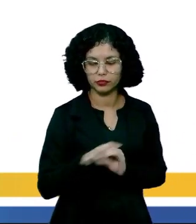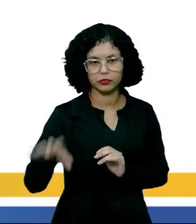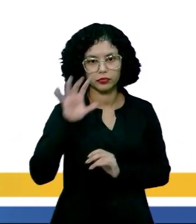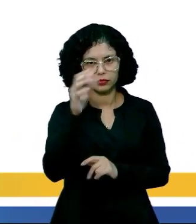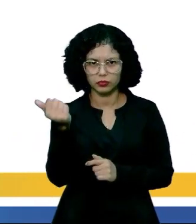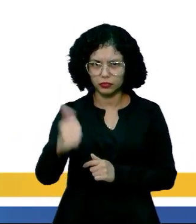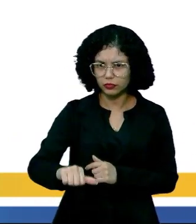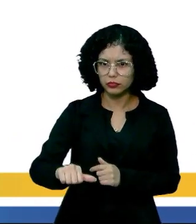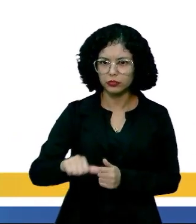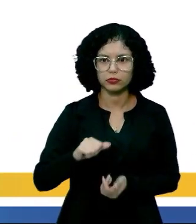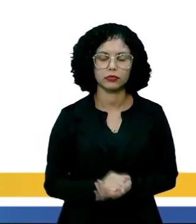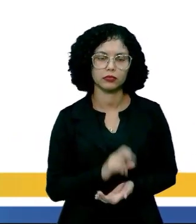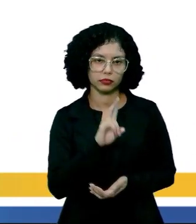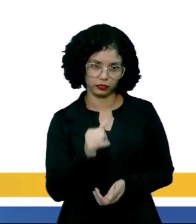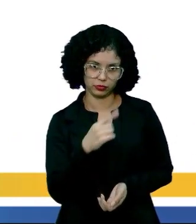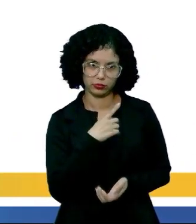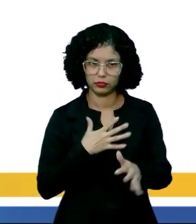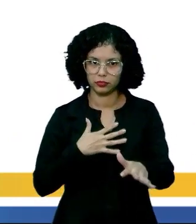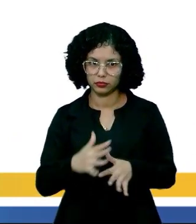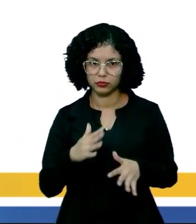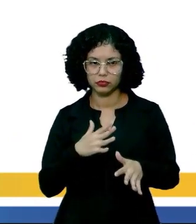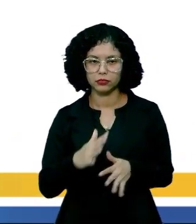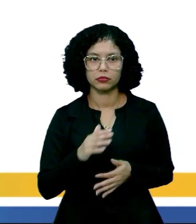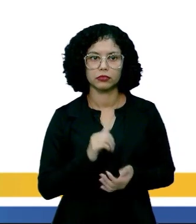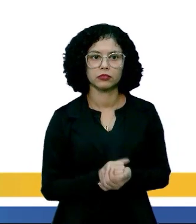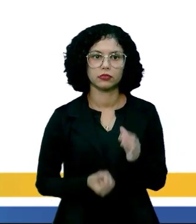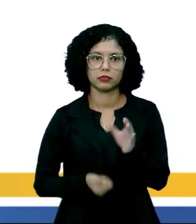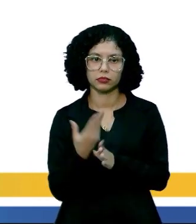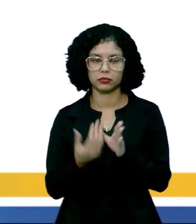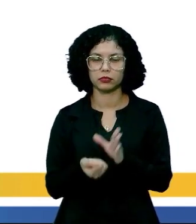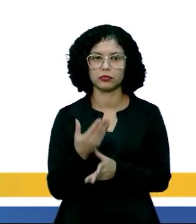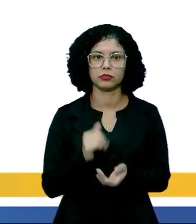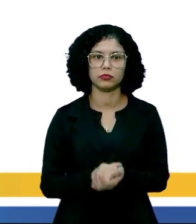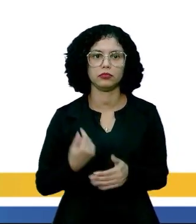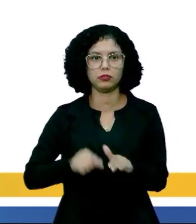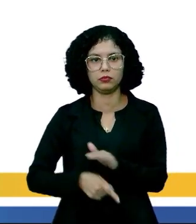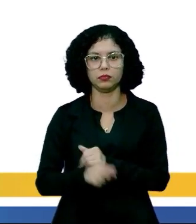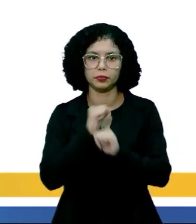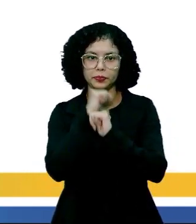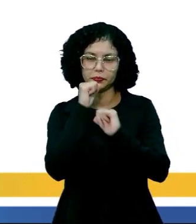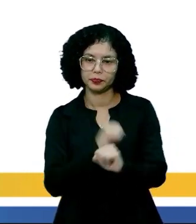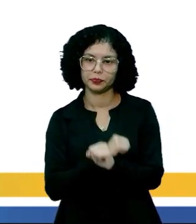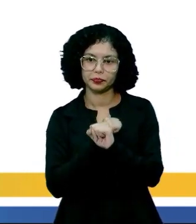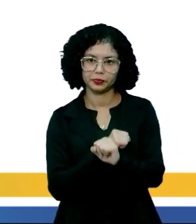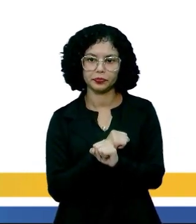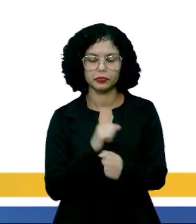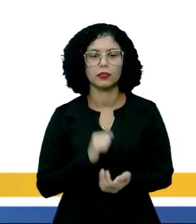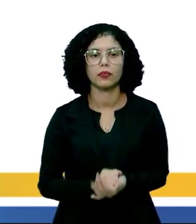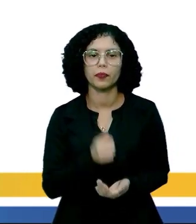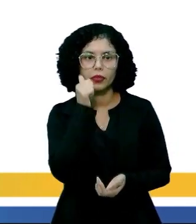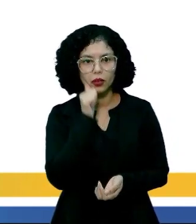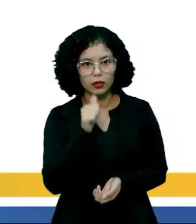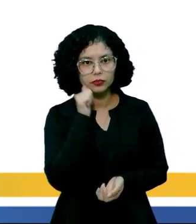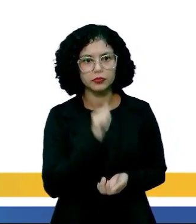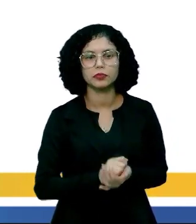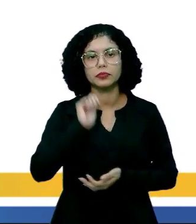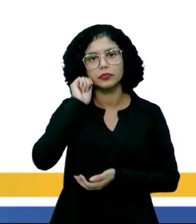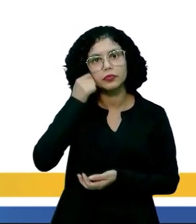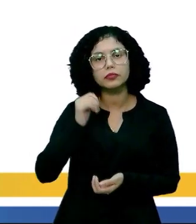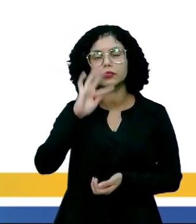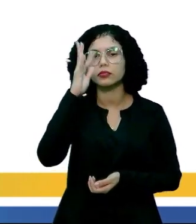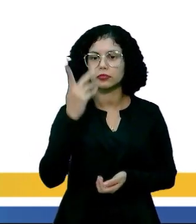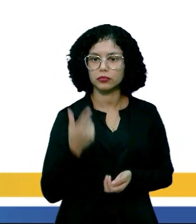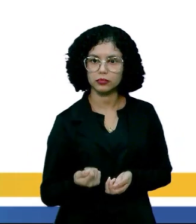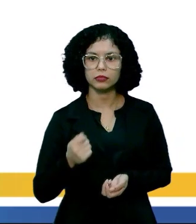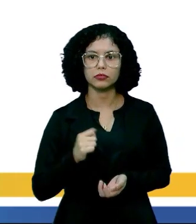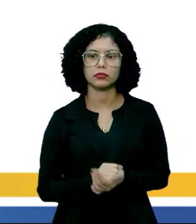E pior, vai ter um movimento de produção interna de escravos, ou seja, as mulheres, as negras